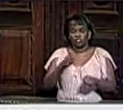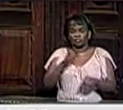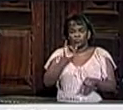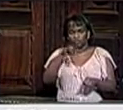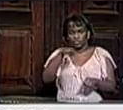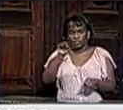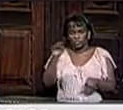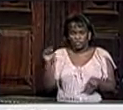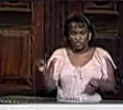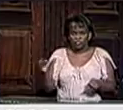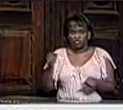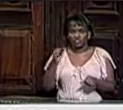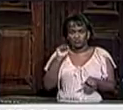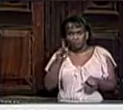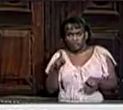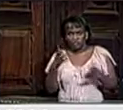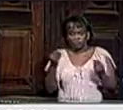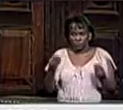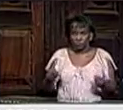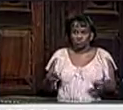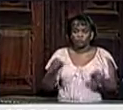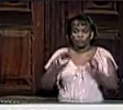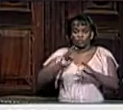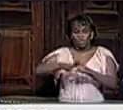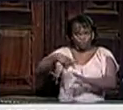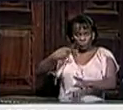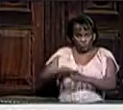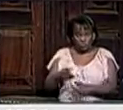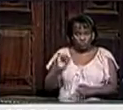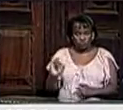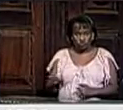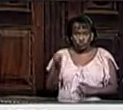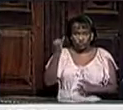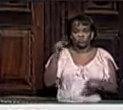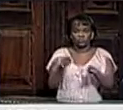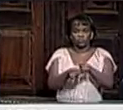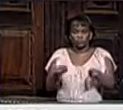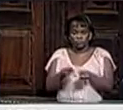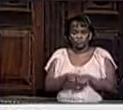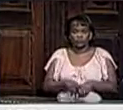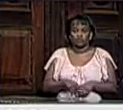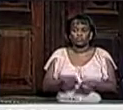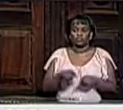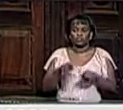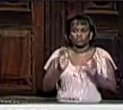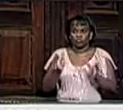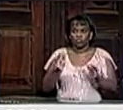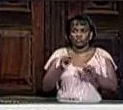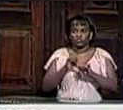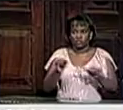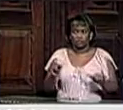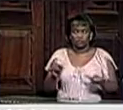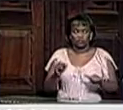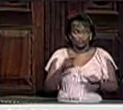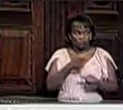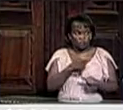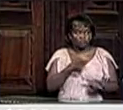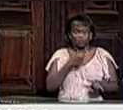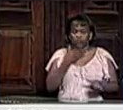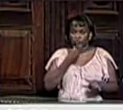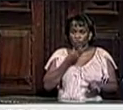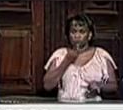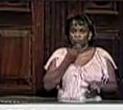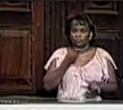previdenciário, com aumento de alíquotas, e até mesmo, já que o senhor é um homem que